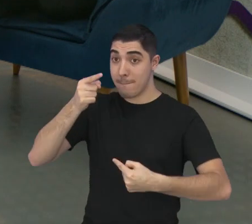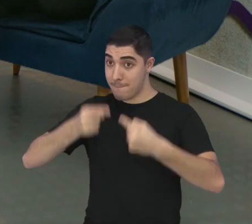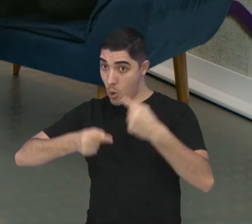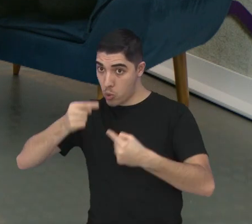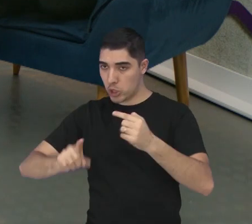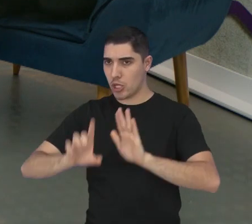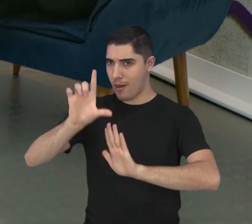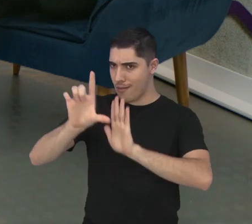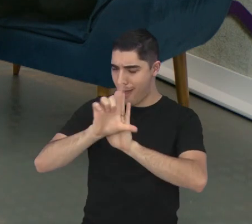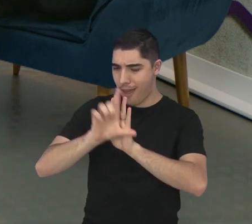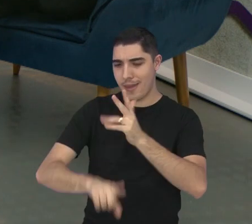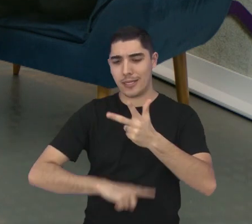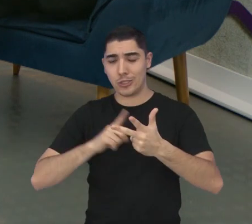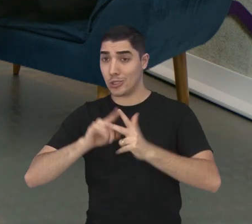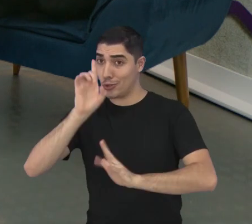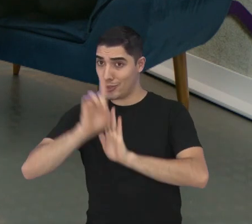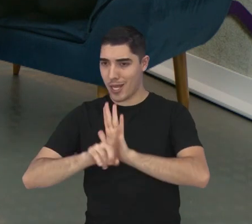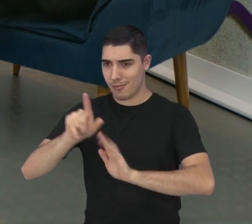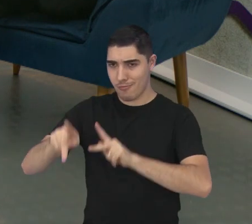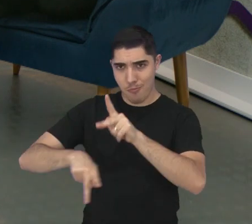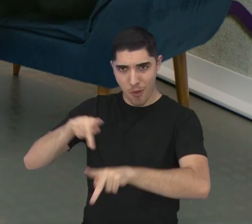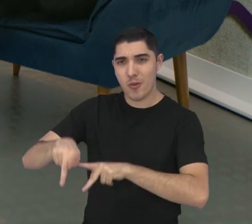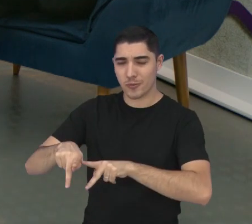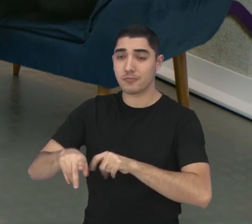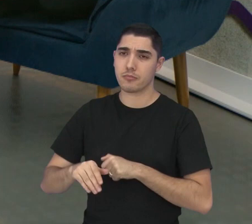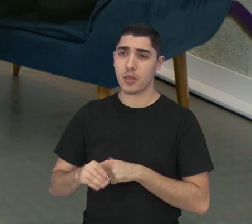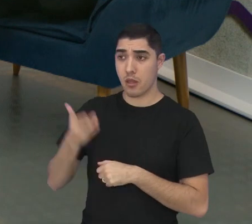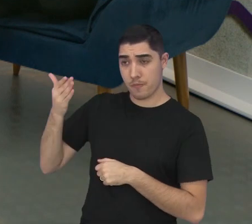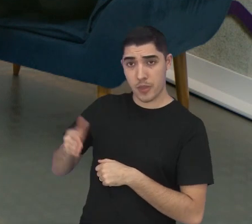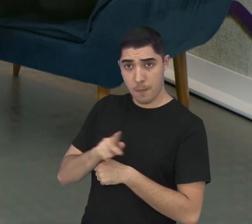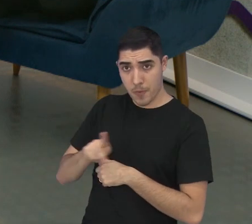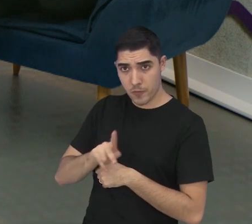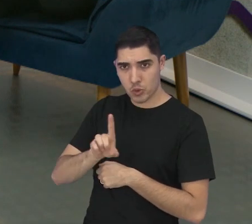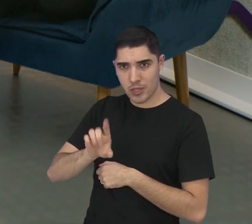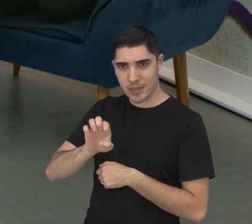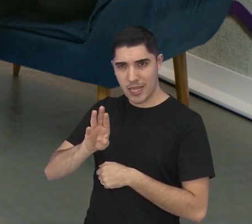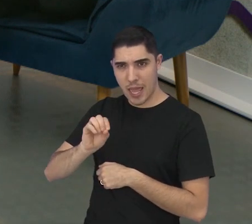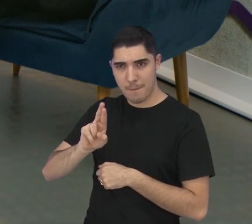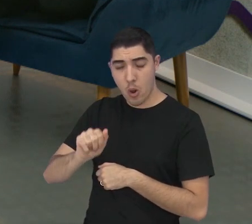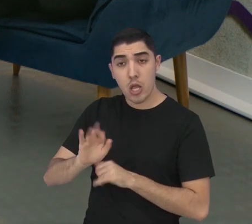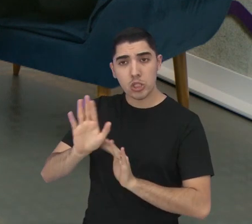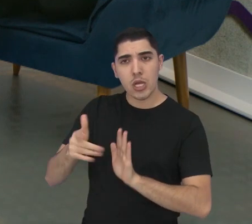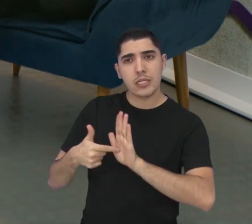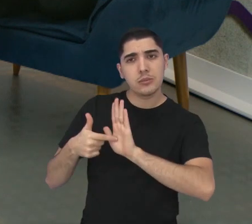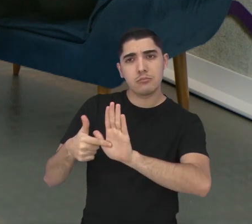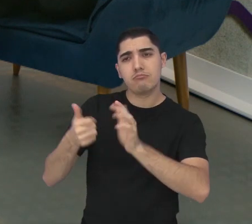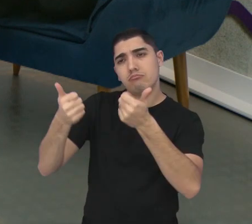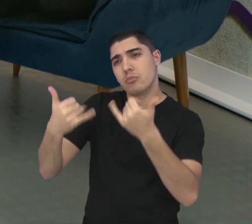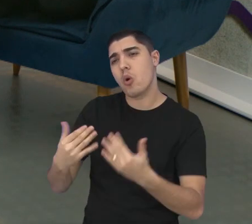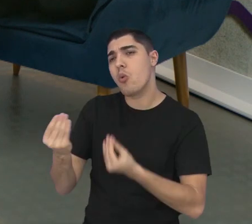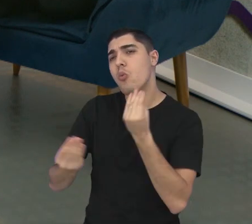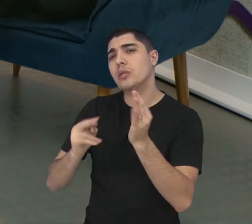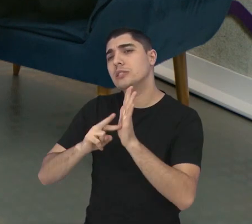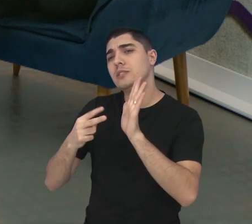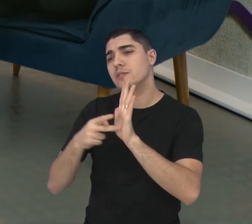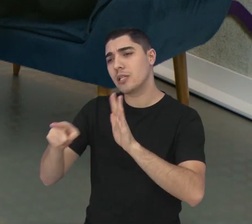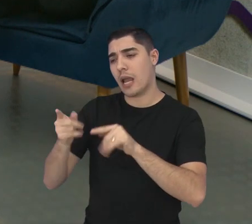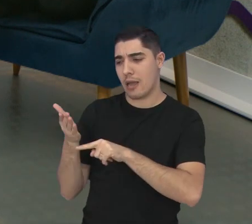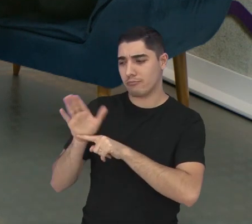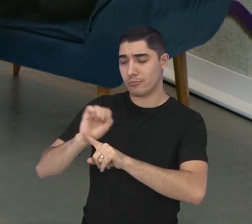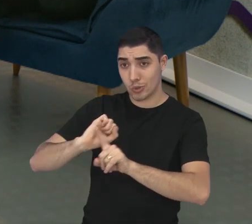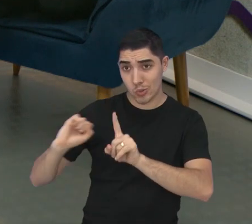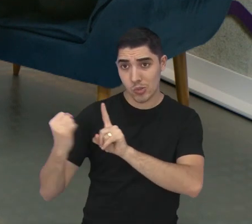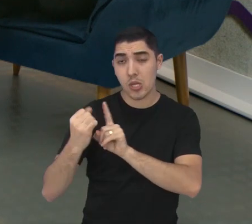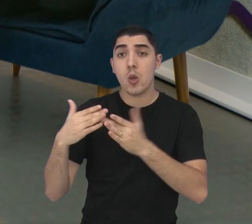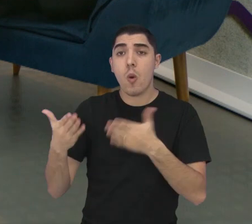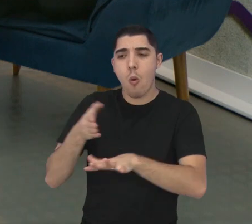projetos das políticas e direitos sociais da população. E a professora Débora já explicou no primeiro bloco o que é o serviço social e